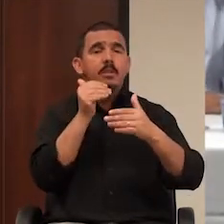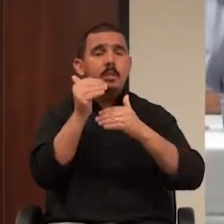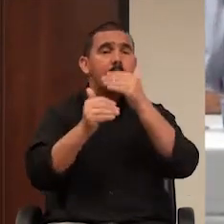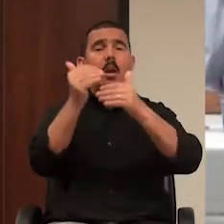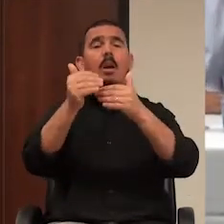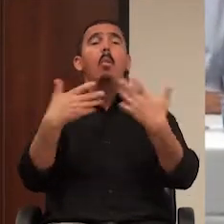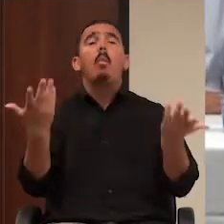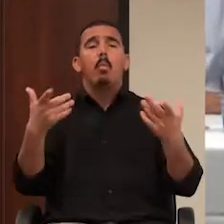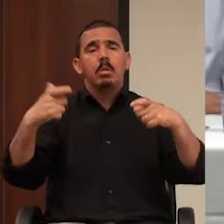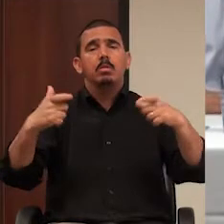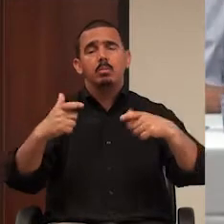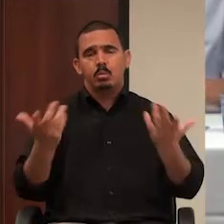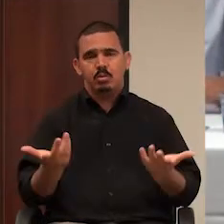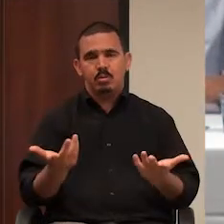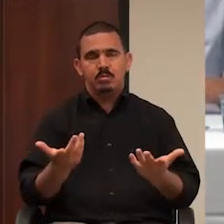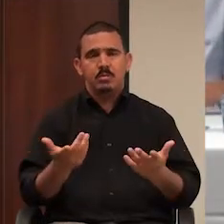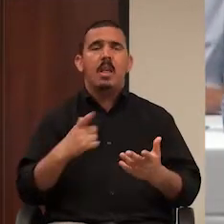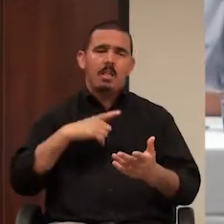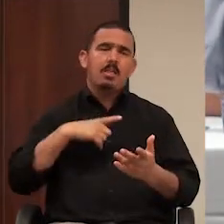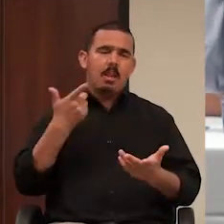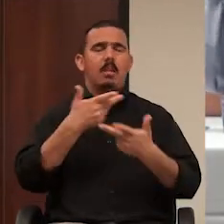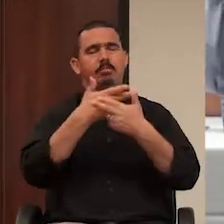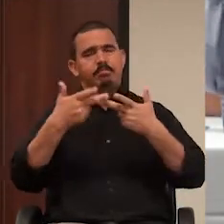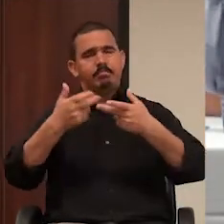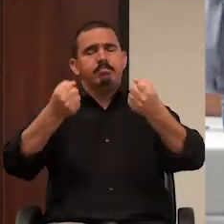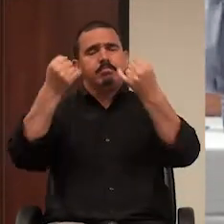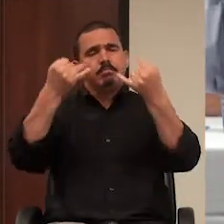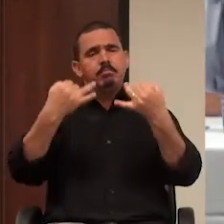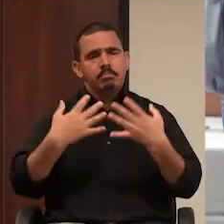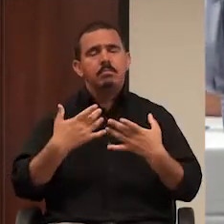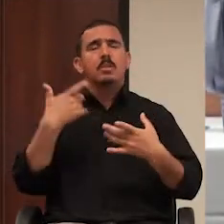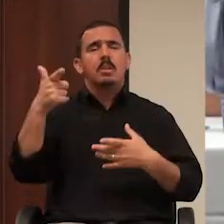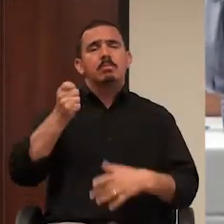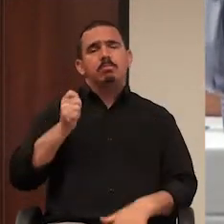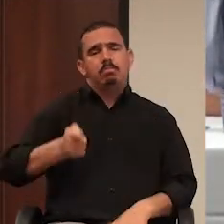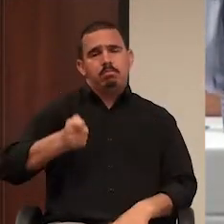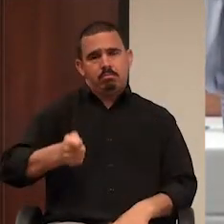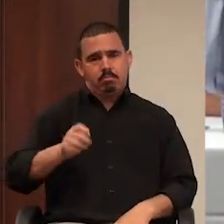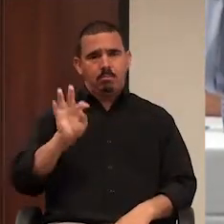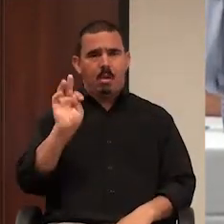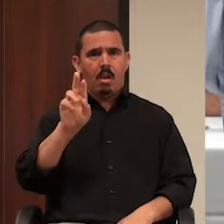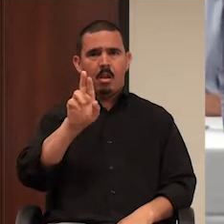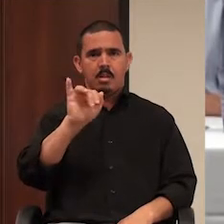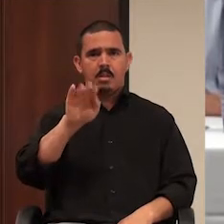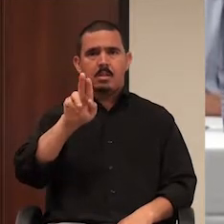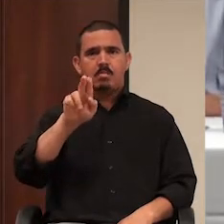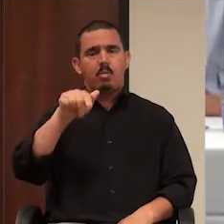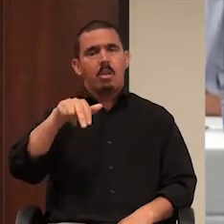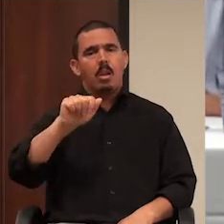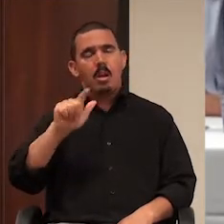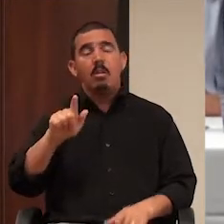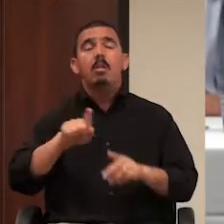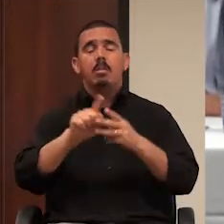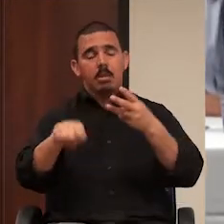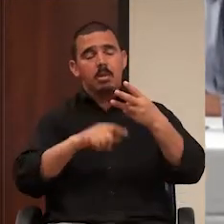proferidas e com os acordos que estão sendo proferidos pelo nosso tribunal. E três, alguns